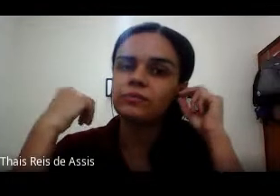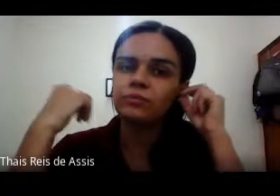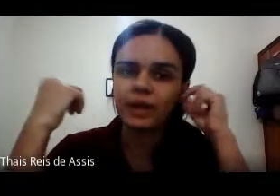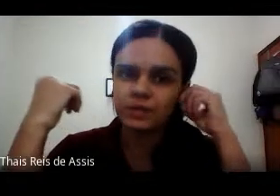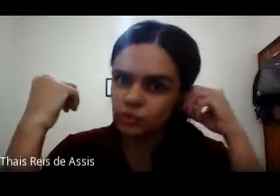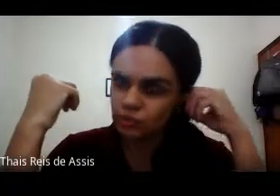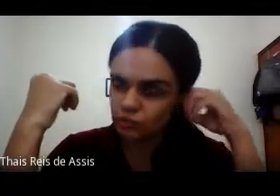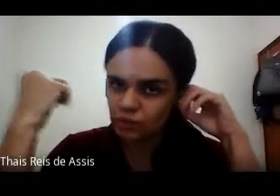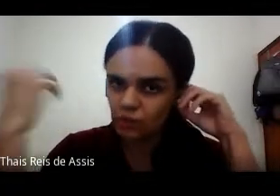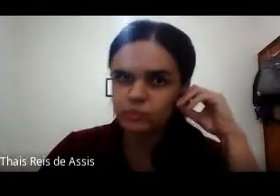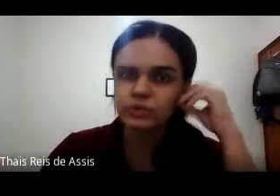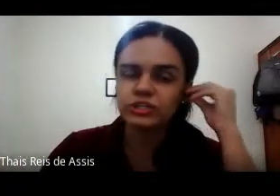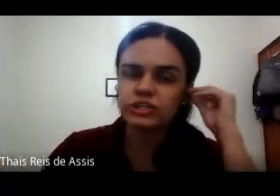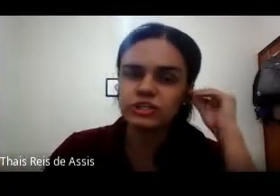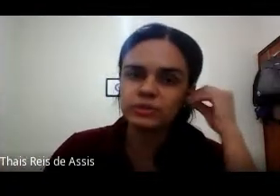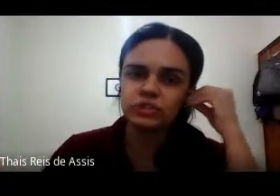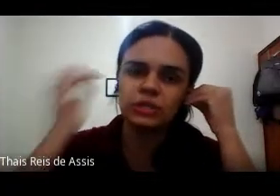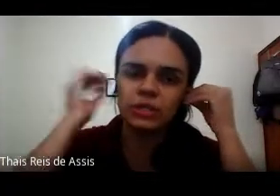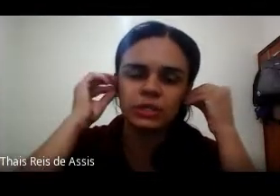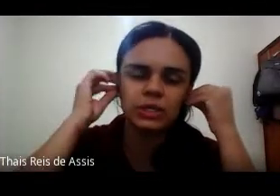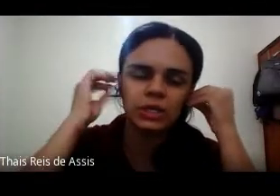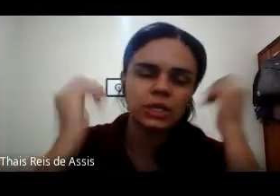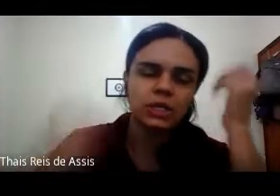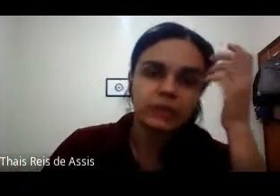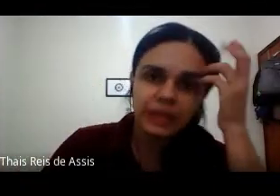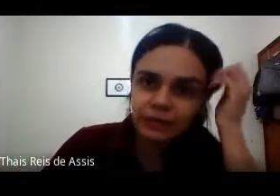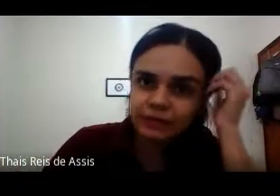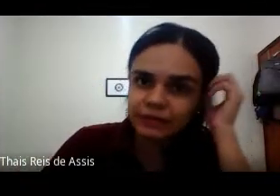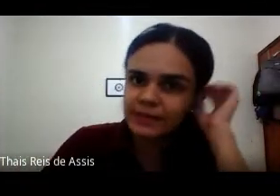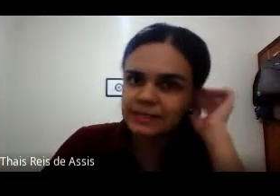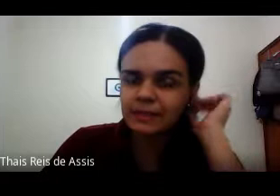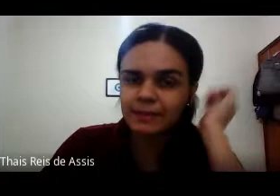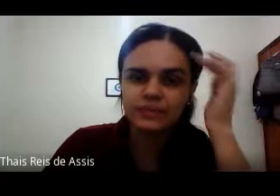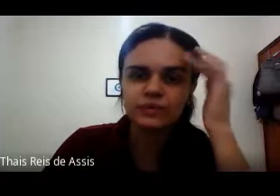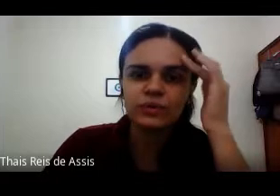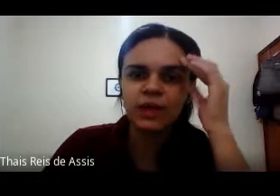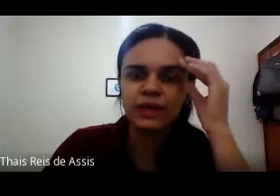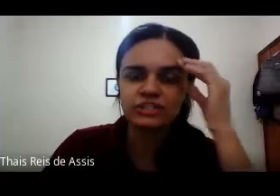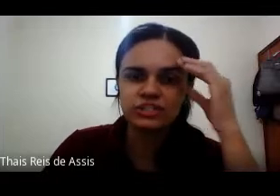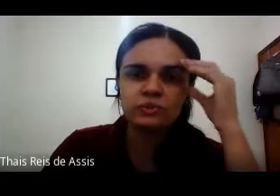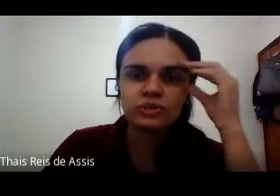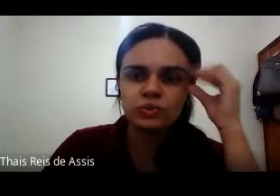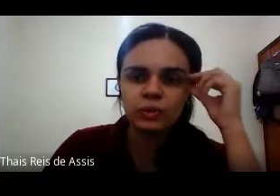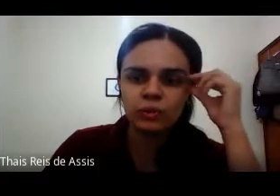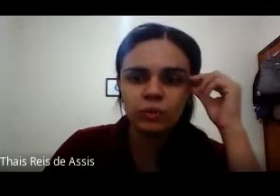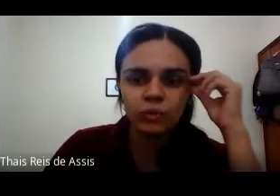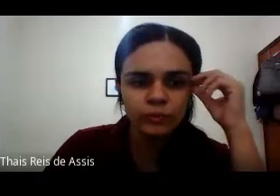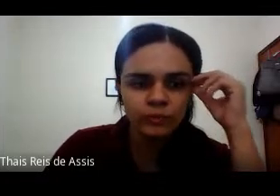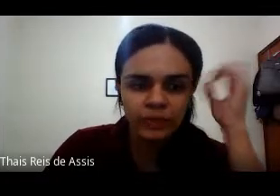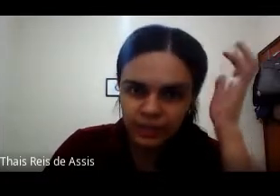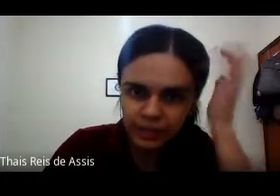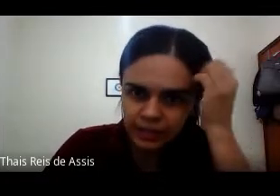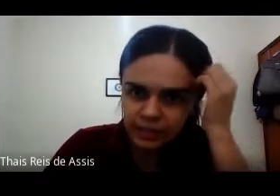ensina muito mais do que os conteúdos, é o que a gente chama de... O que não está prescrito na matriz curricular é o que a gente chama de currículo